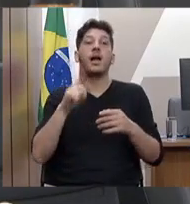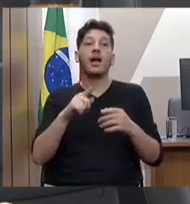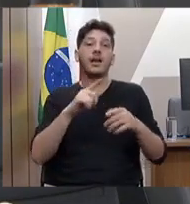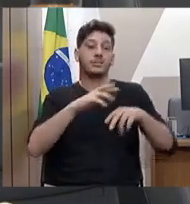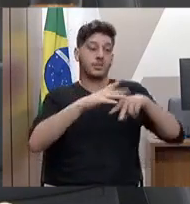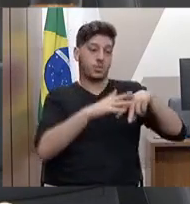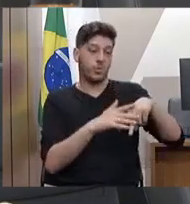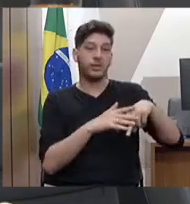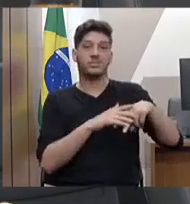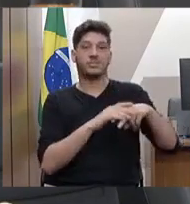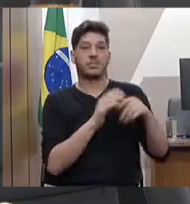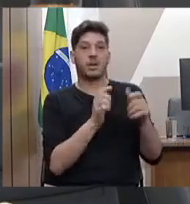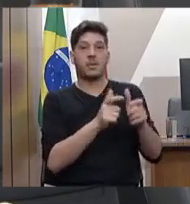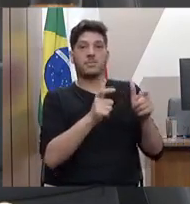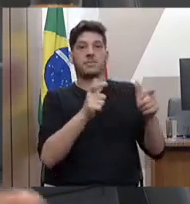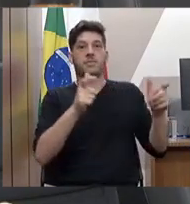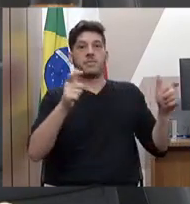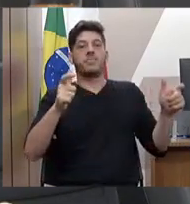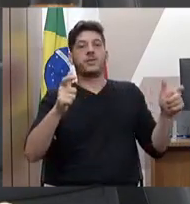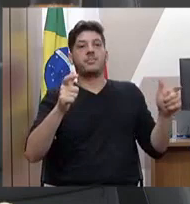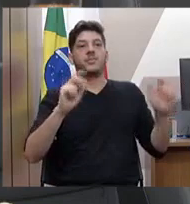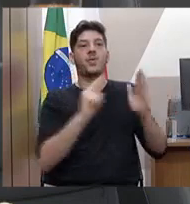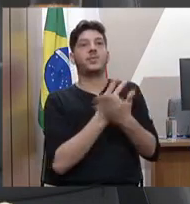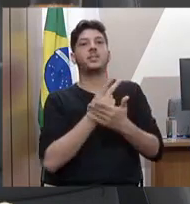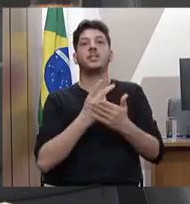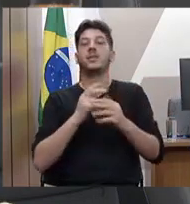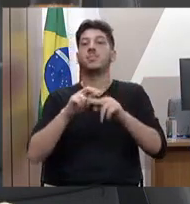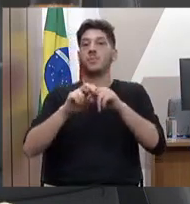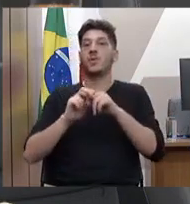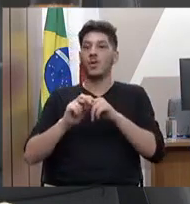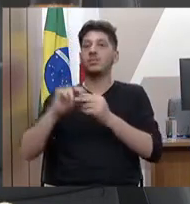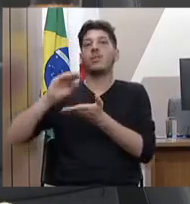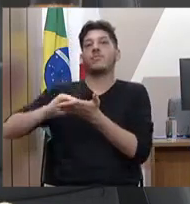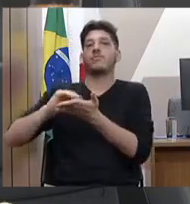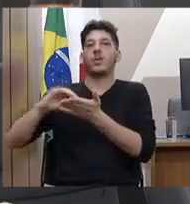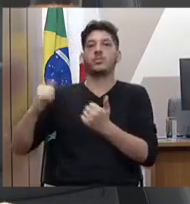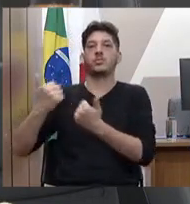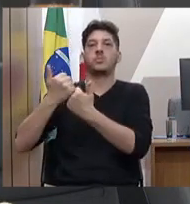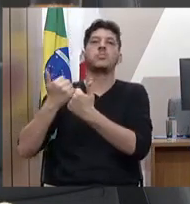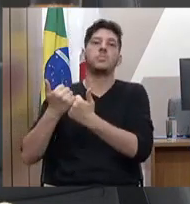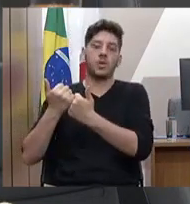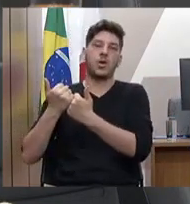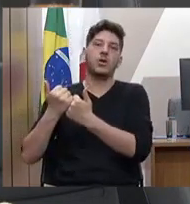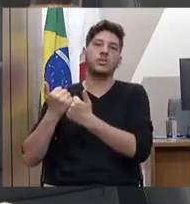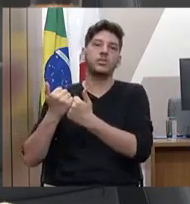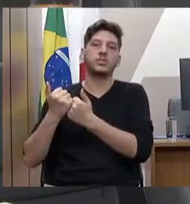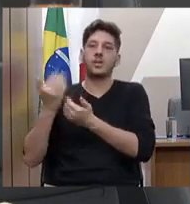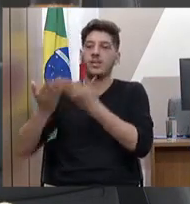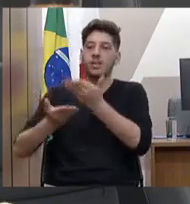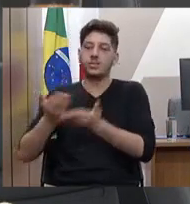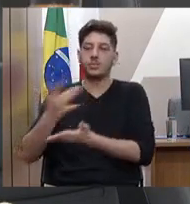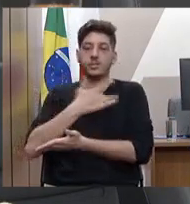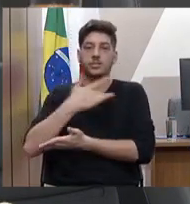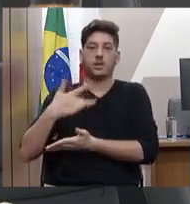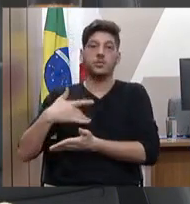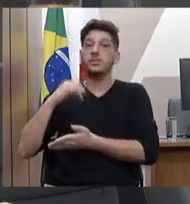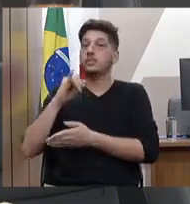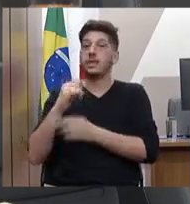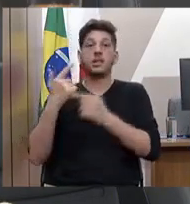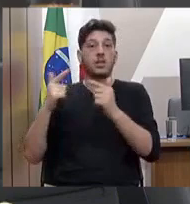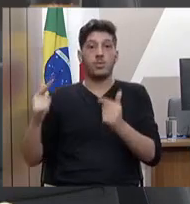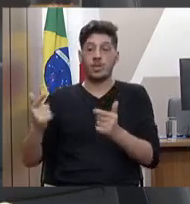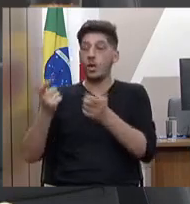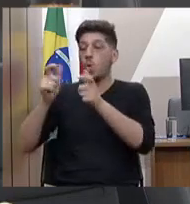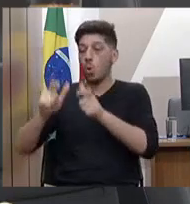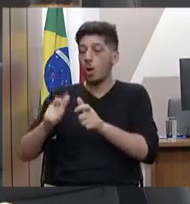mantém uma estreita relação com suporte fornecido pelos Serviços de Saúde da empresa né se você não tem um serviço de saúde